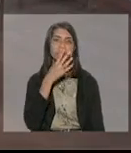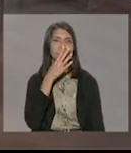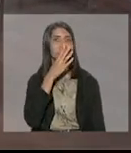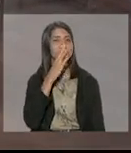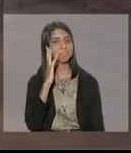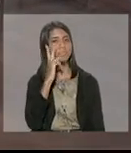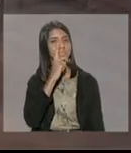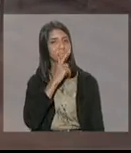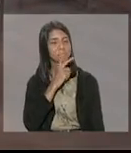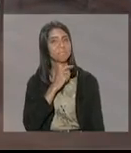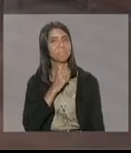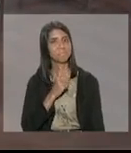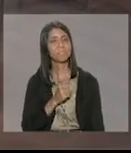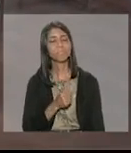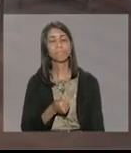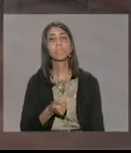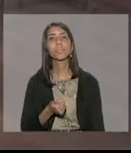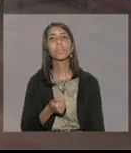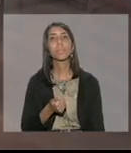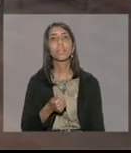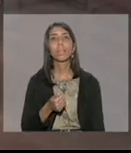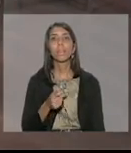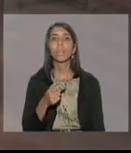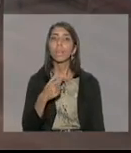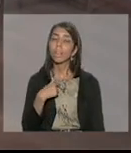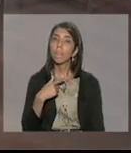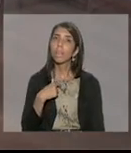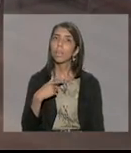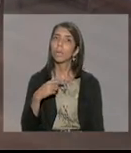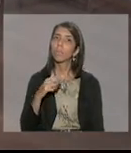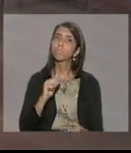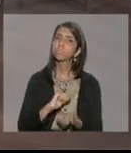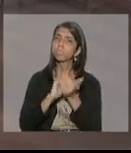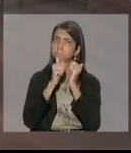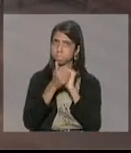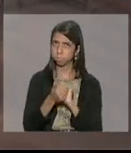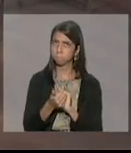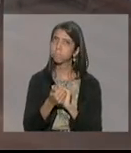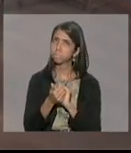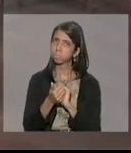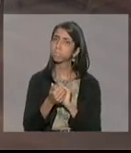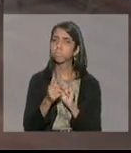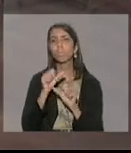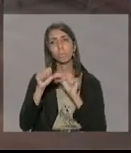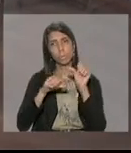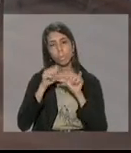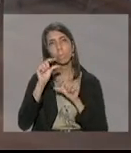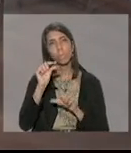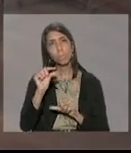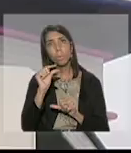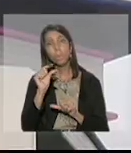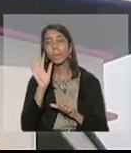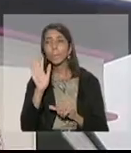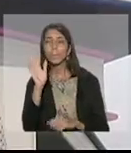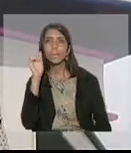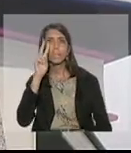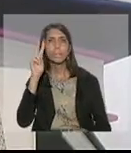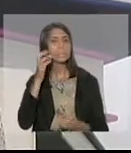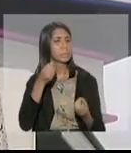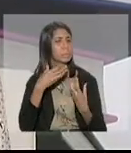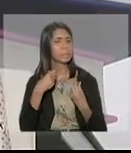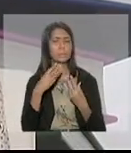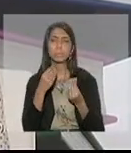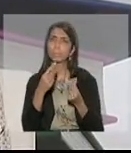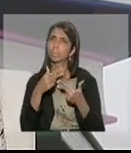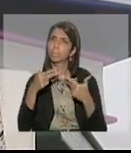que Eduardo Galeano. Genial, genial. Eu fiz realmente, uma pequena adaptação, mas esse conto ele me